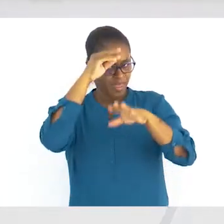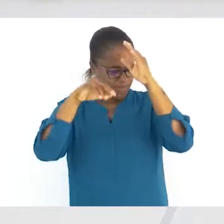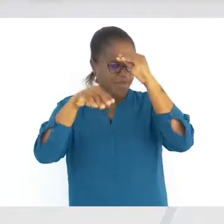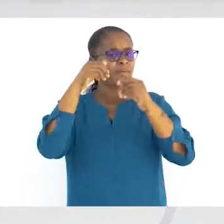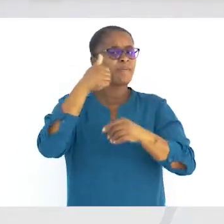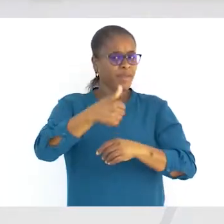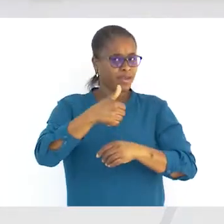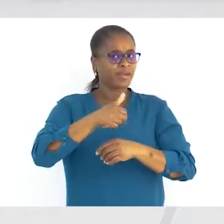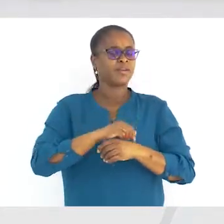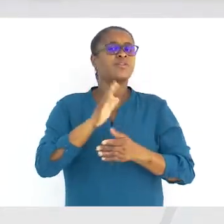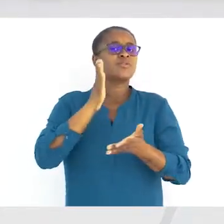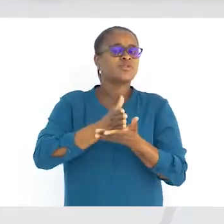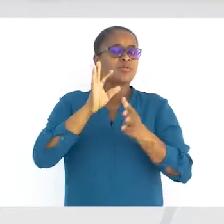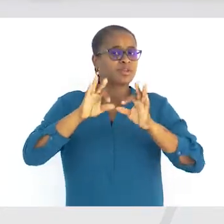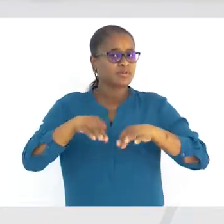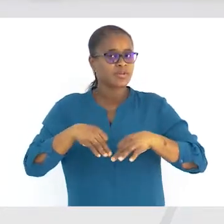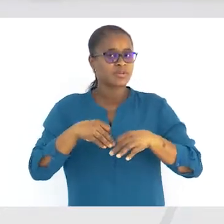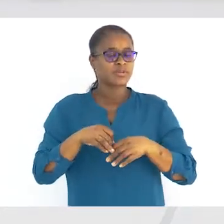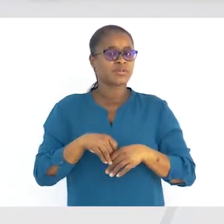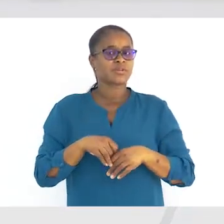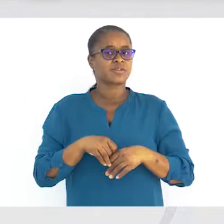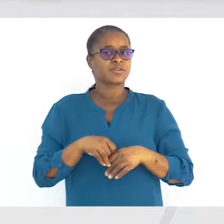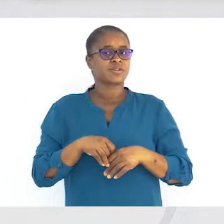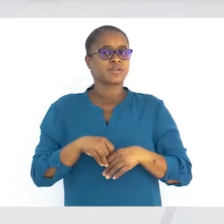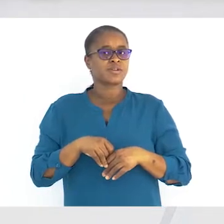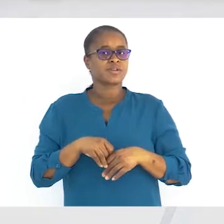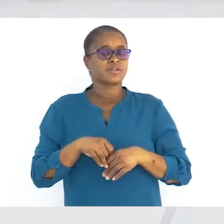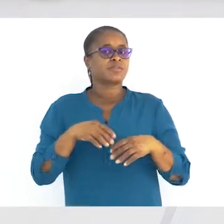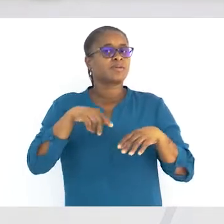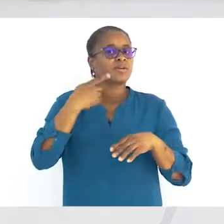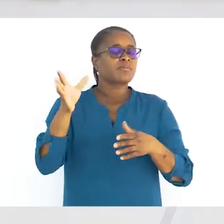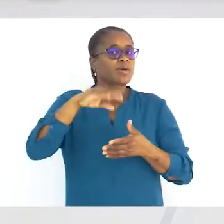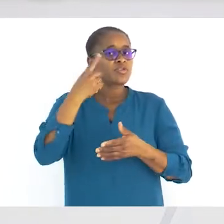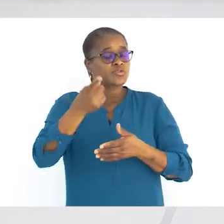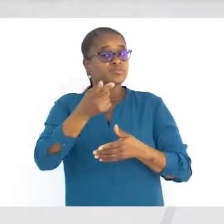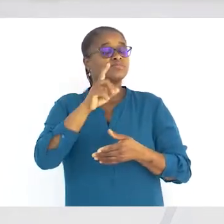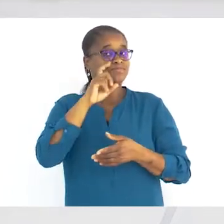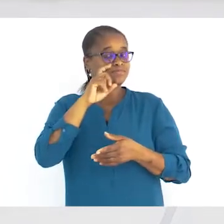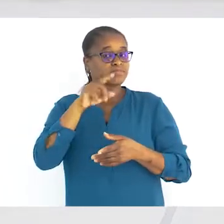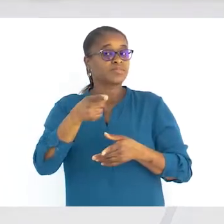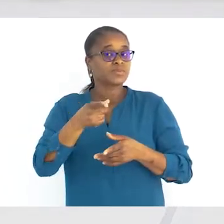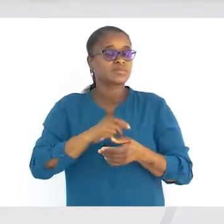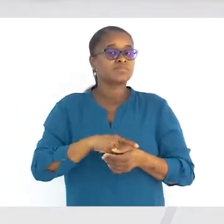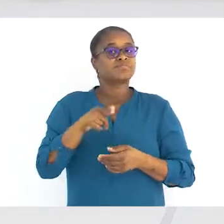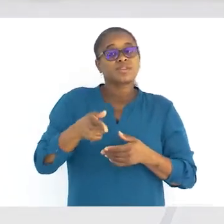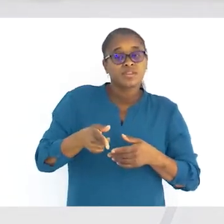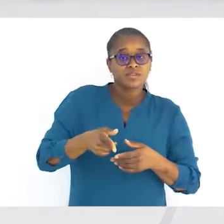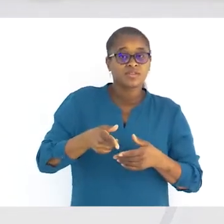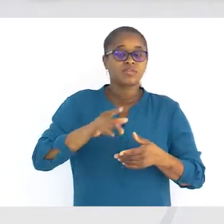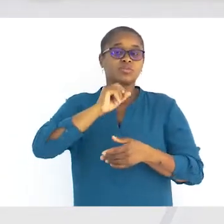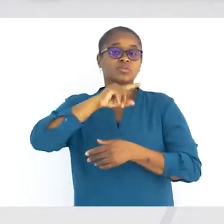aprendida. Só para terminar, mais uma medida. Neste caso, podemos